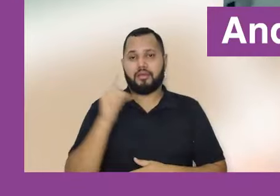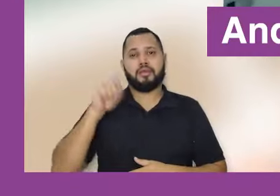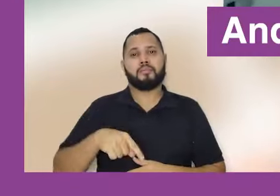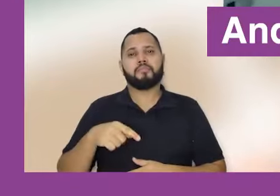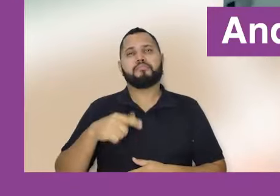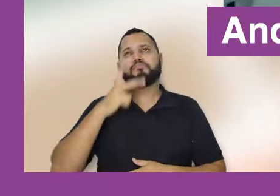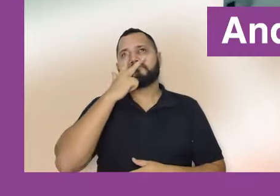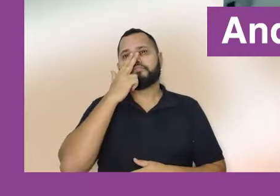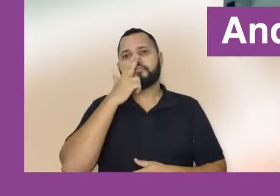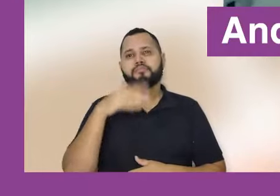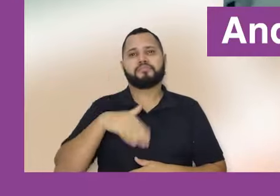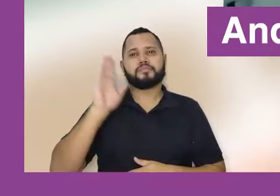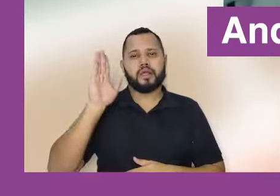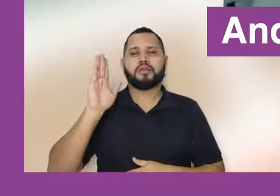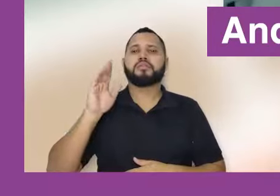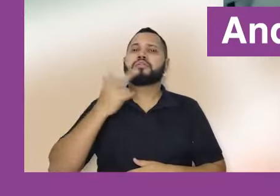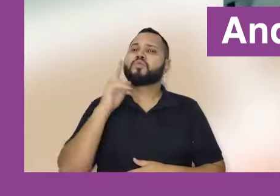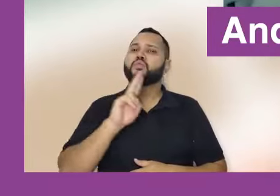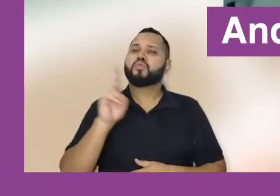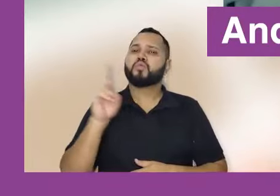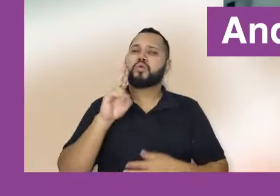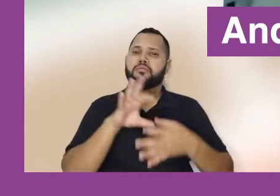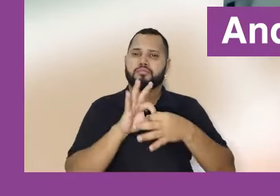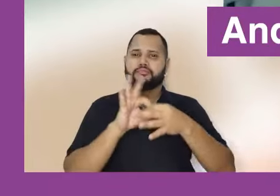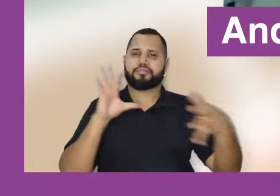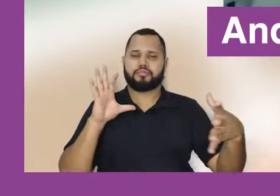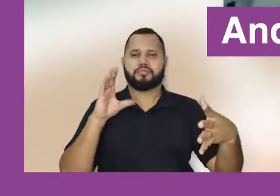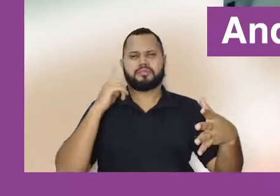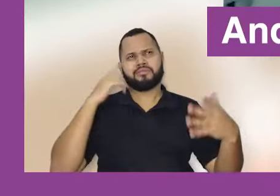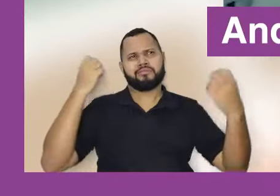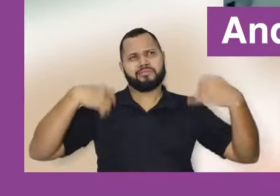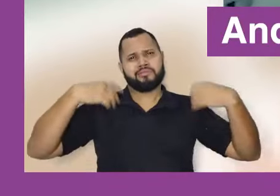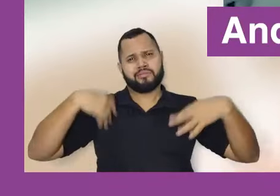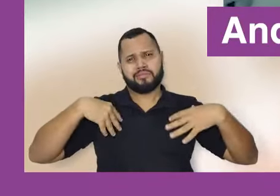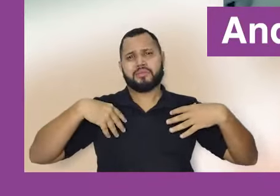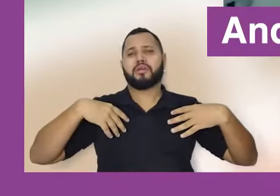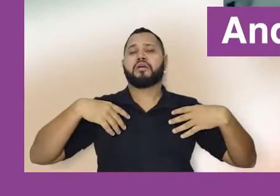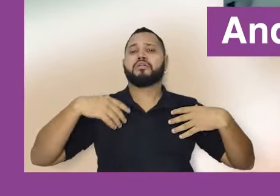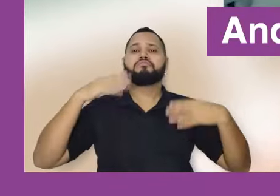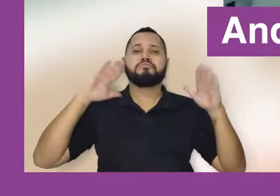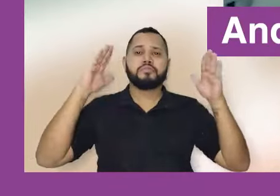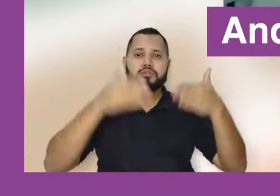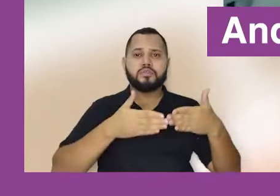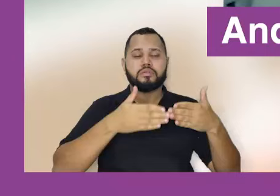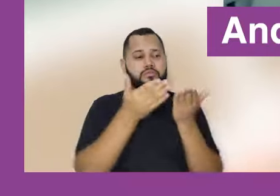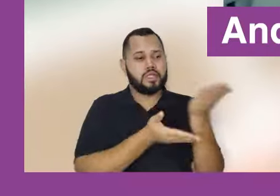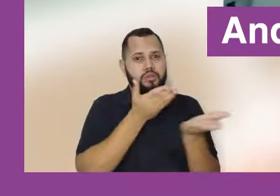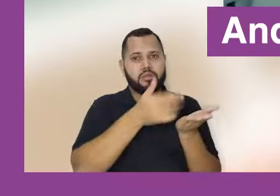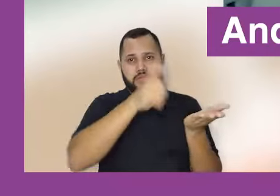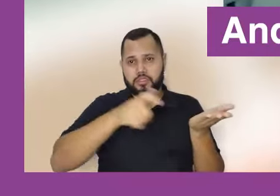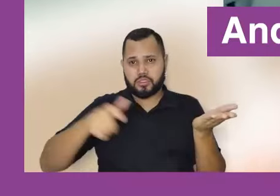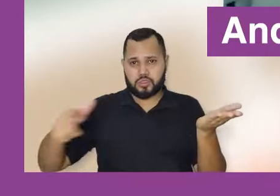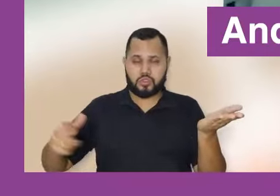parte de que a gente chama de Isabela para tratar também pessoas